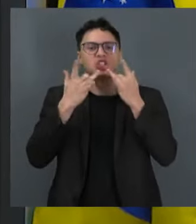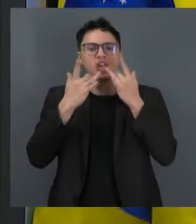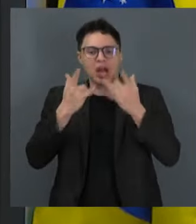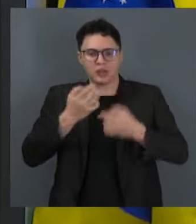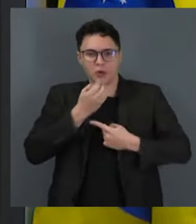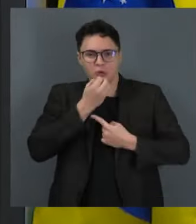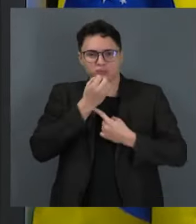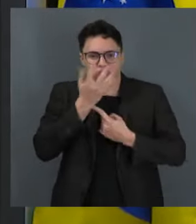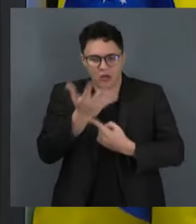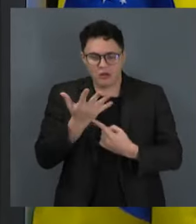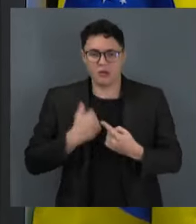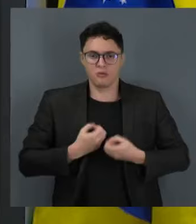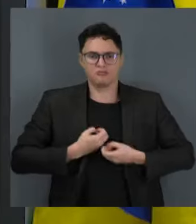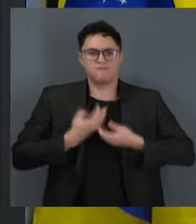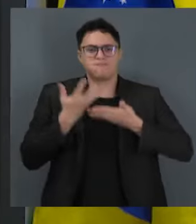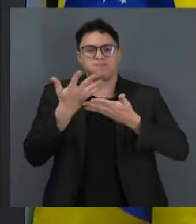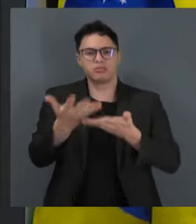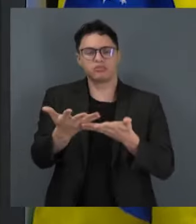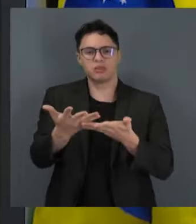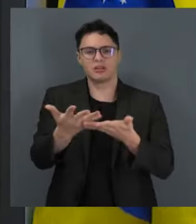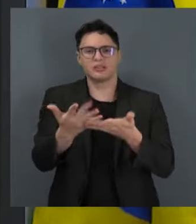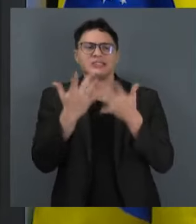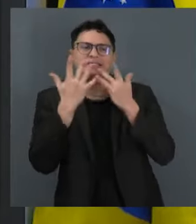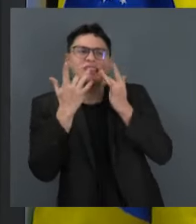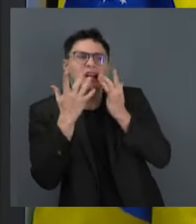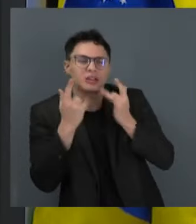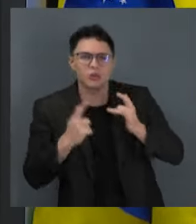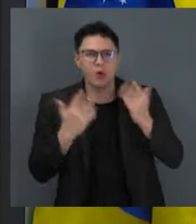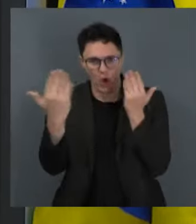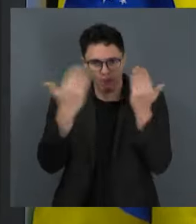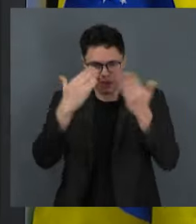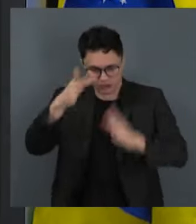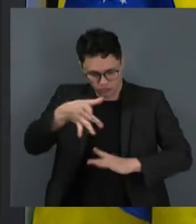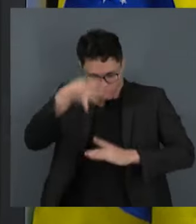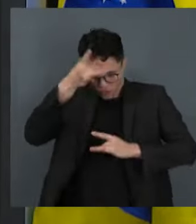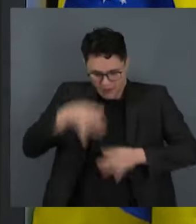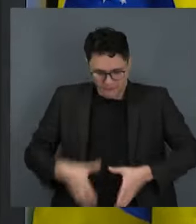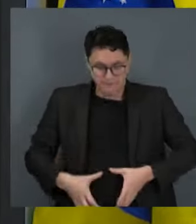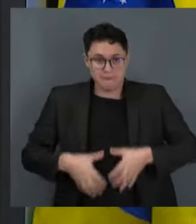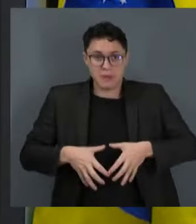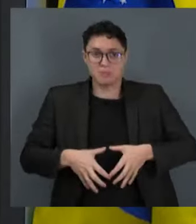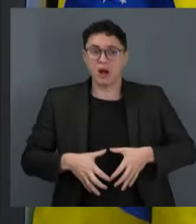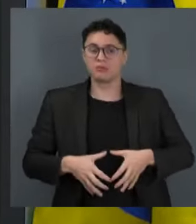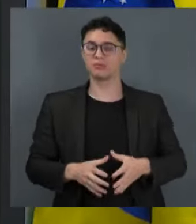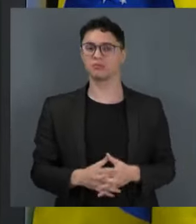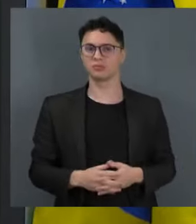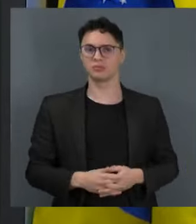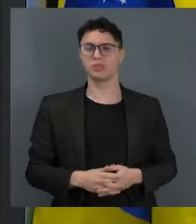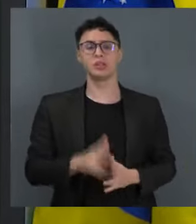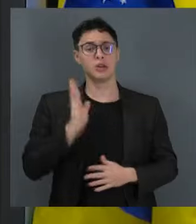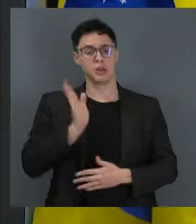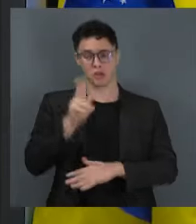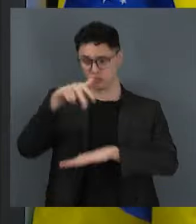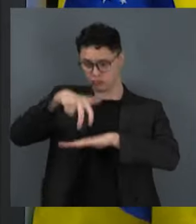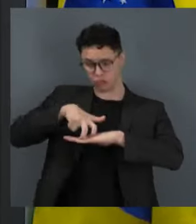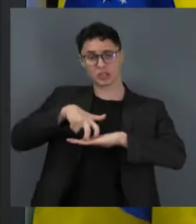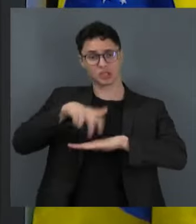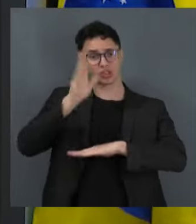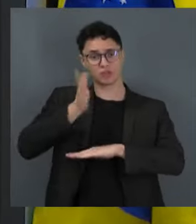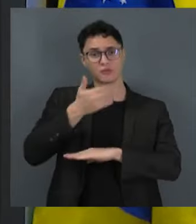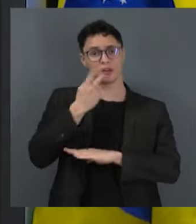da arte e eu já disse inclusive da mesa dessa cadeira que o senhor